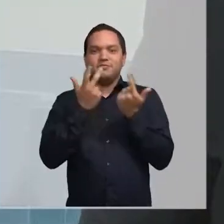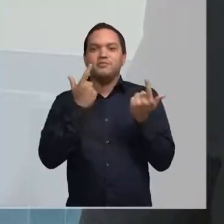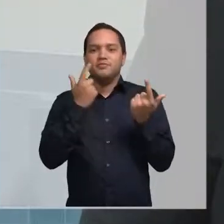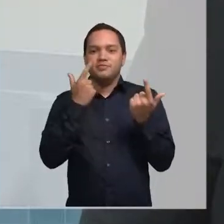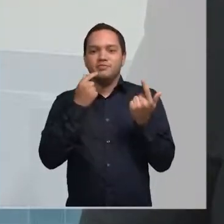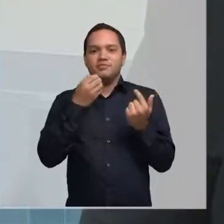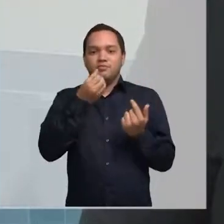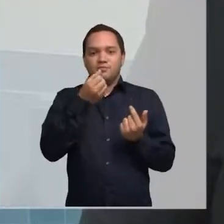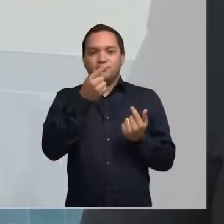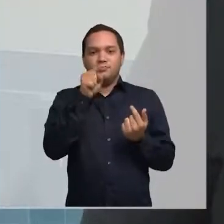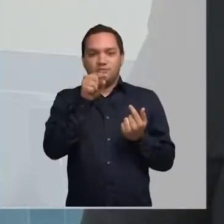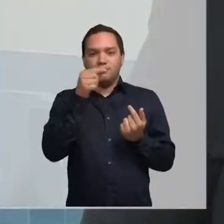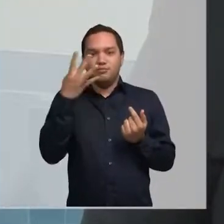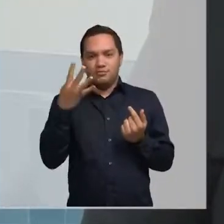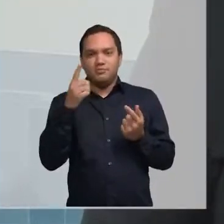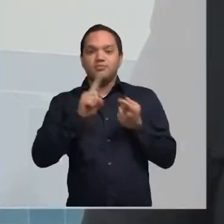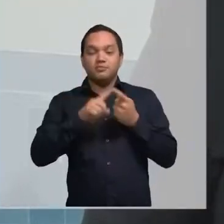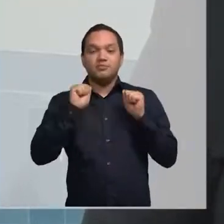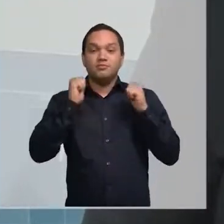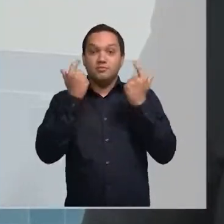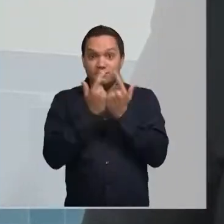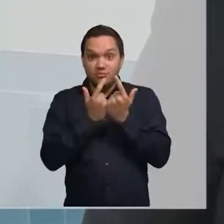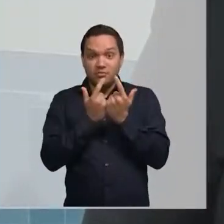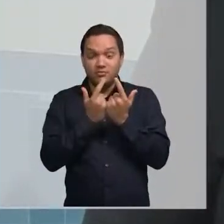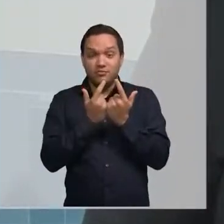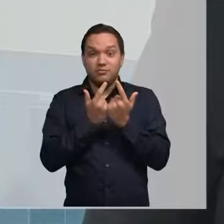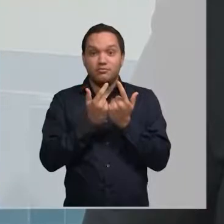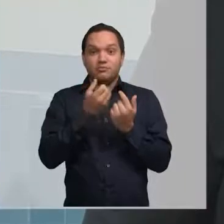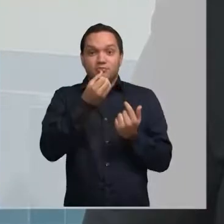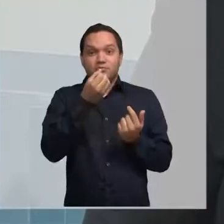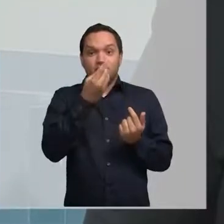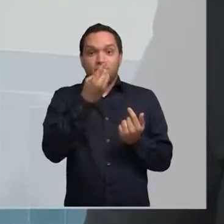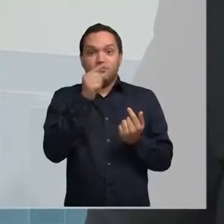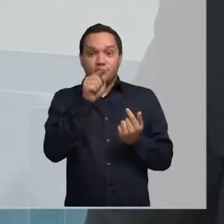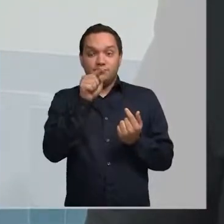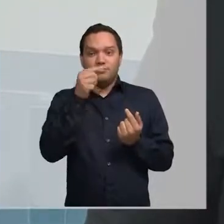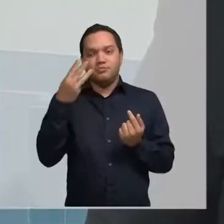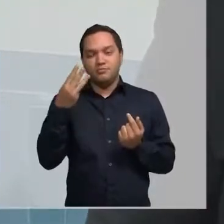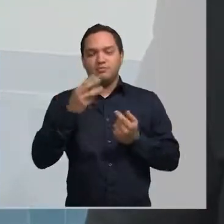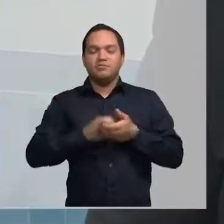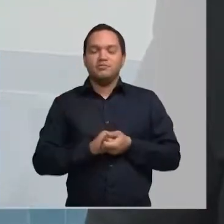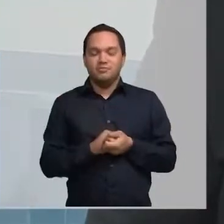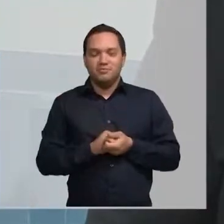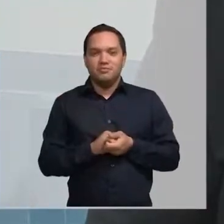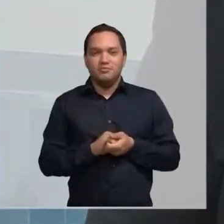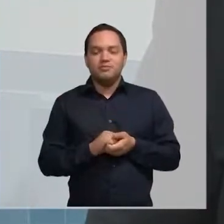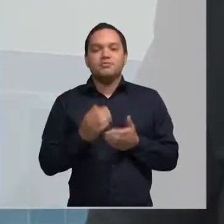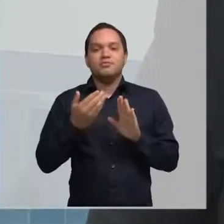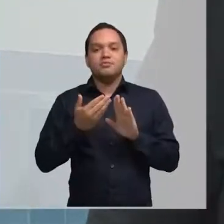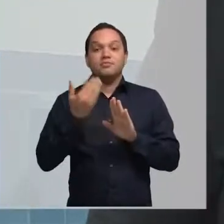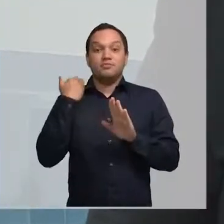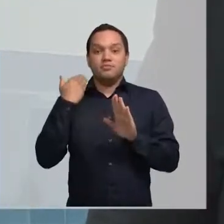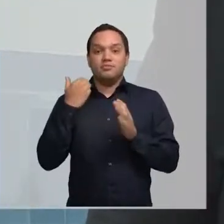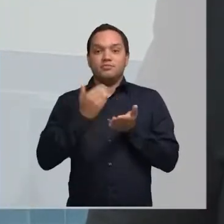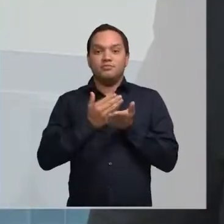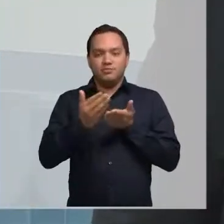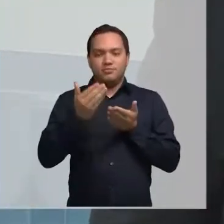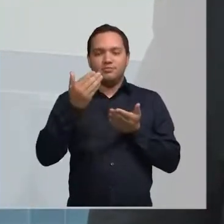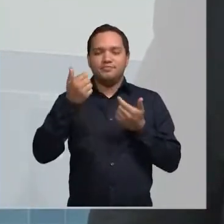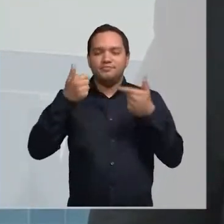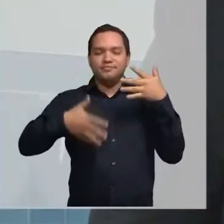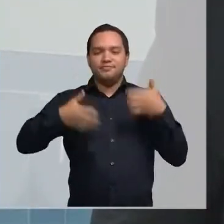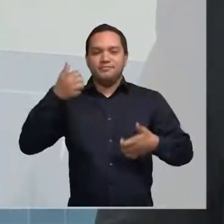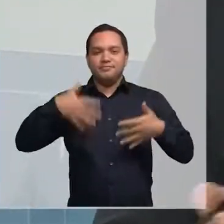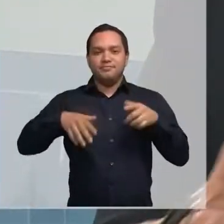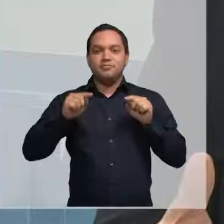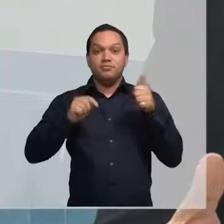canal 61.4 e na sua TV Assembleia, canal 61.3. Eu falei no início do programa,